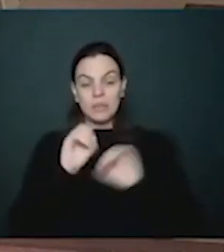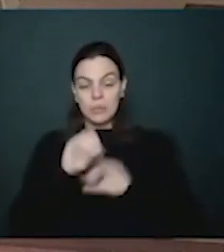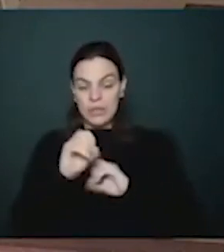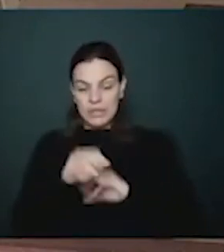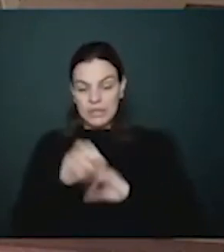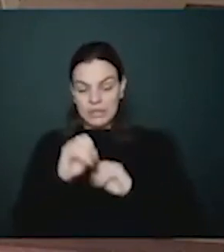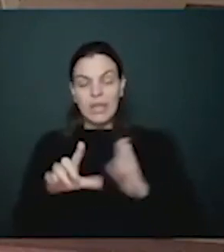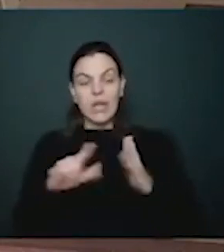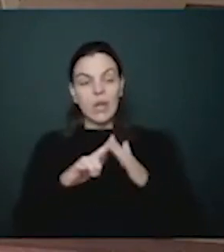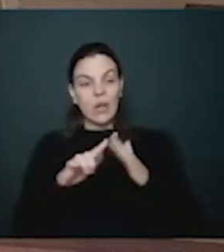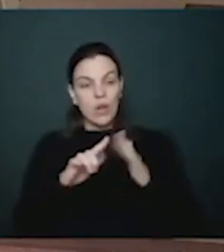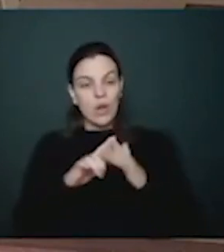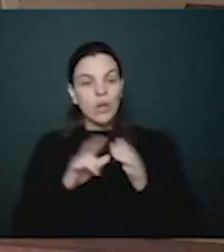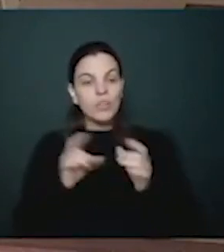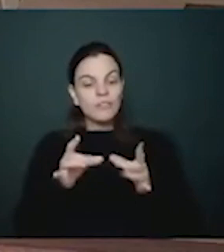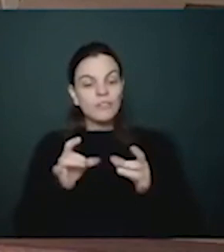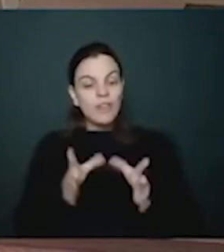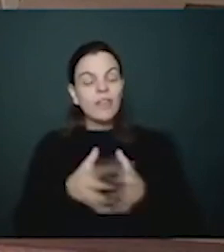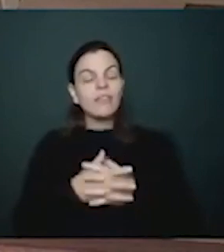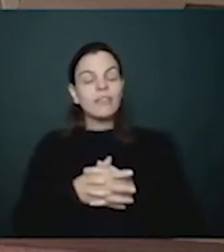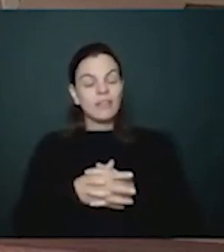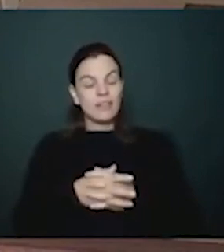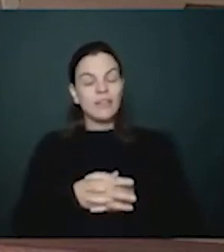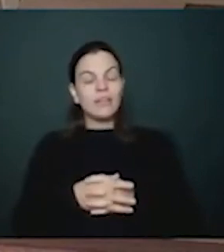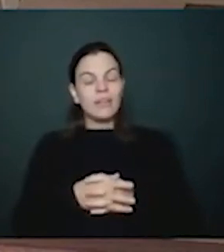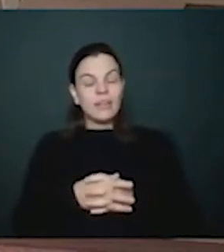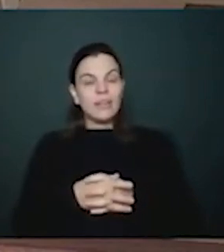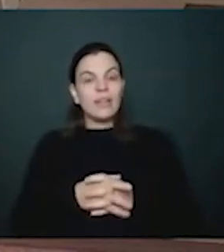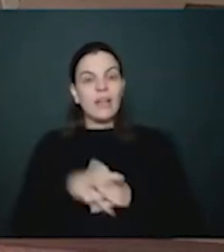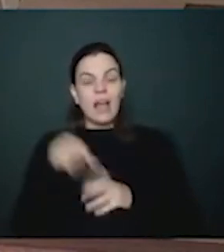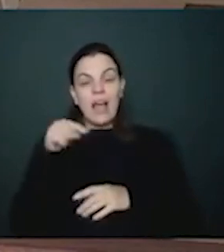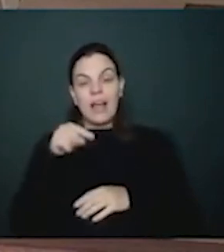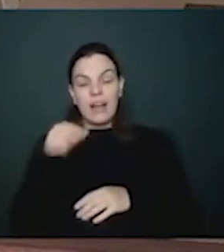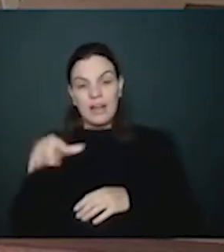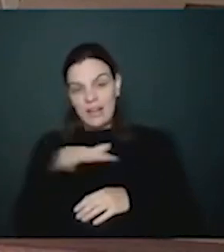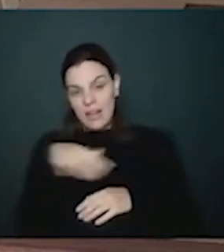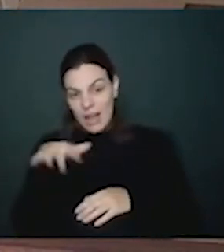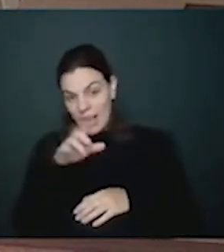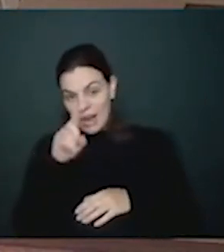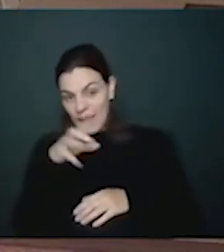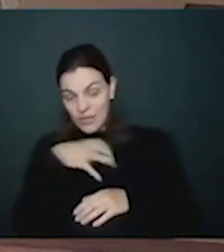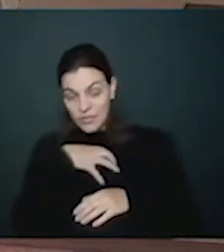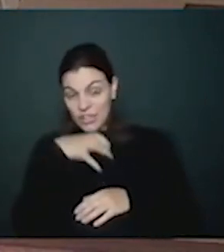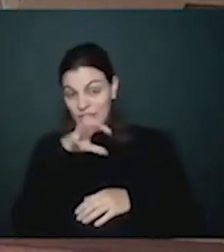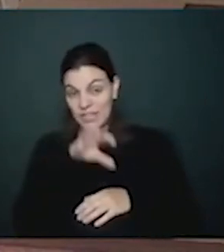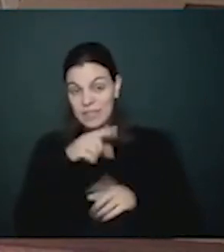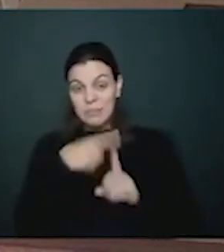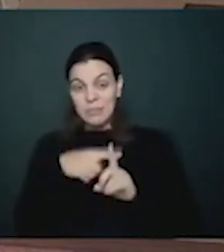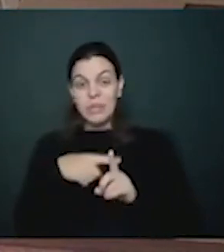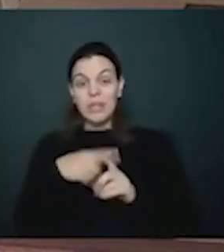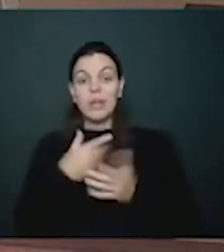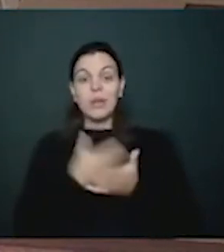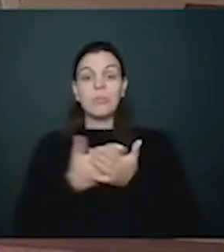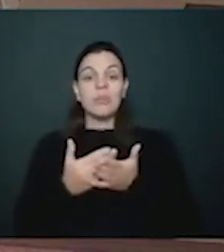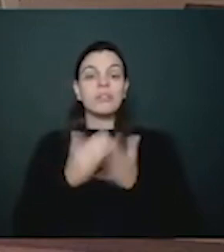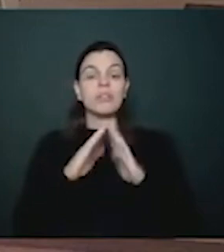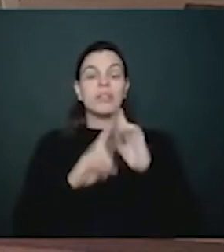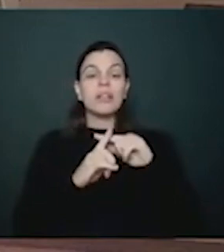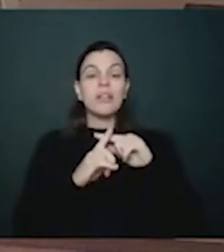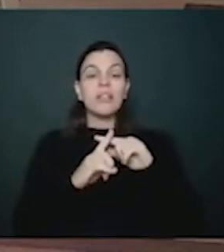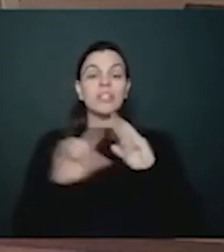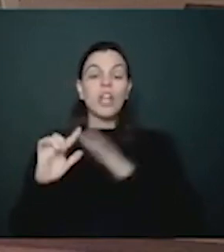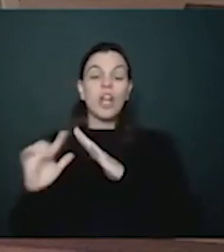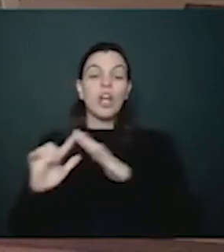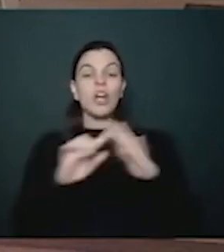faz todo aquele comércio ser do jeito que é, porque iniciou-se a igreja e o comércio acabou desenvolvendo em todo